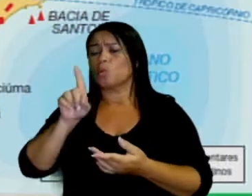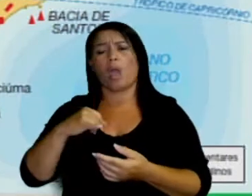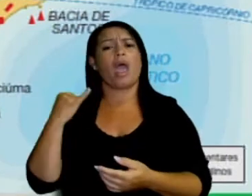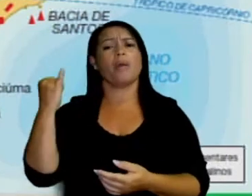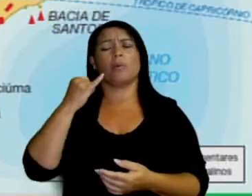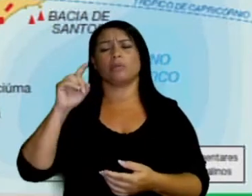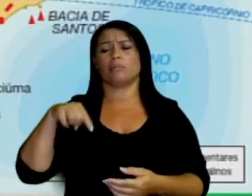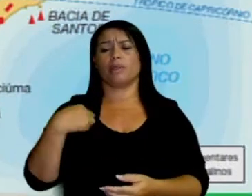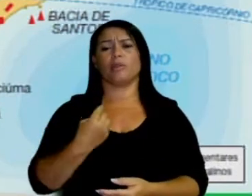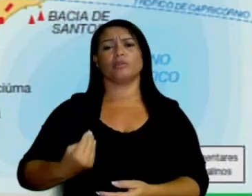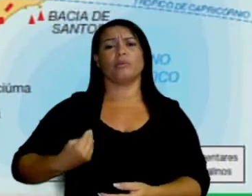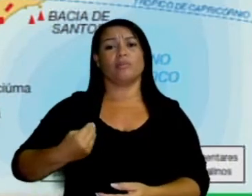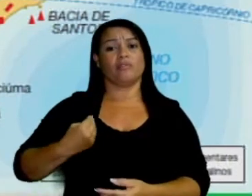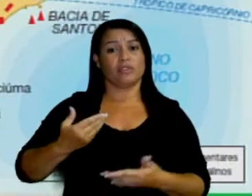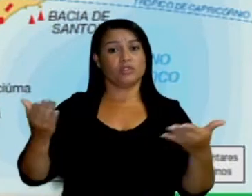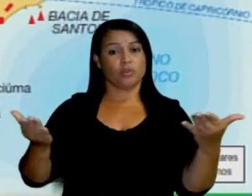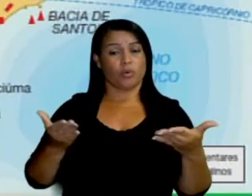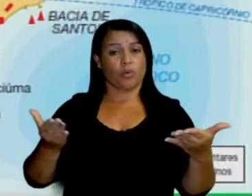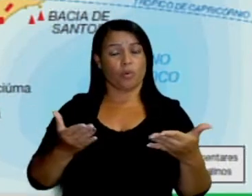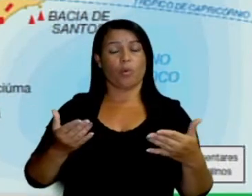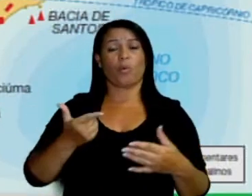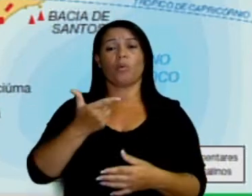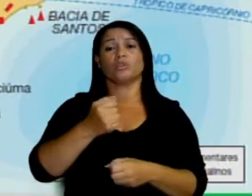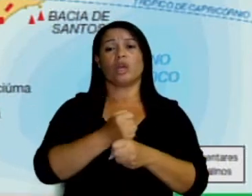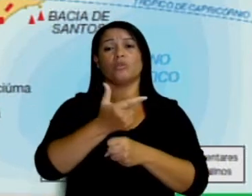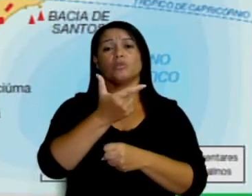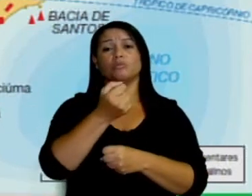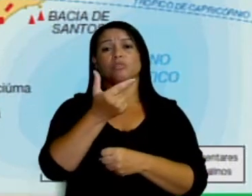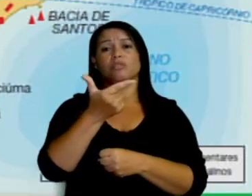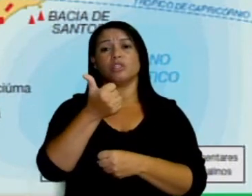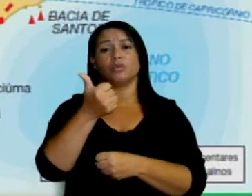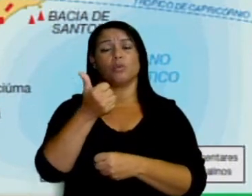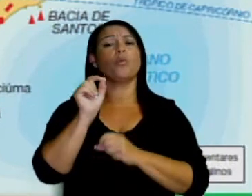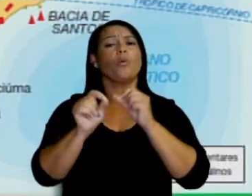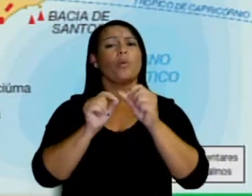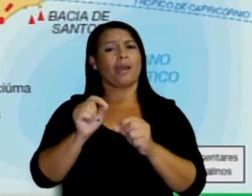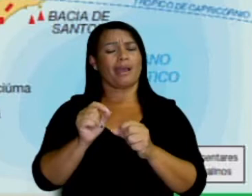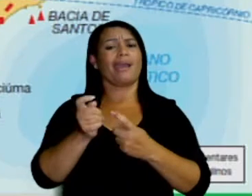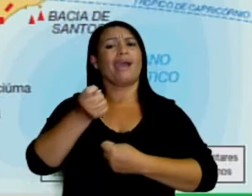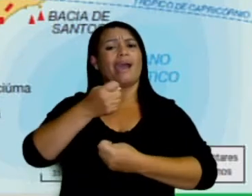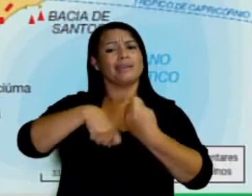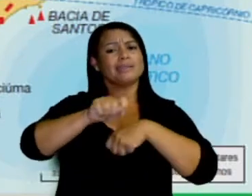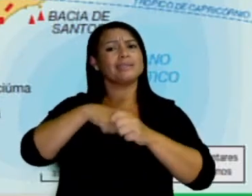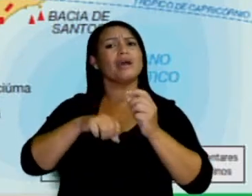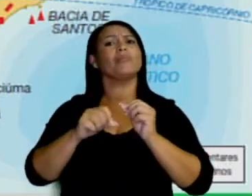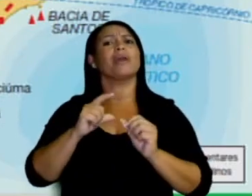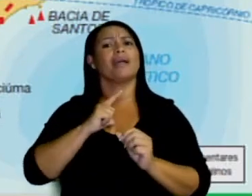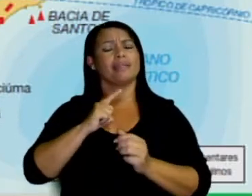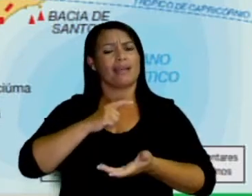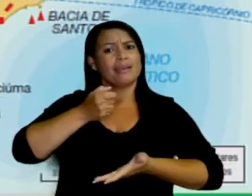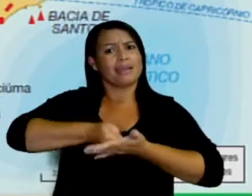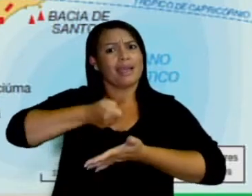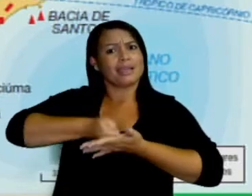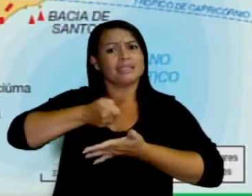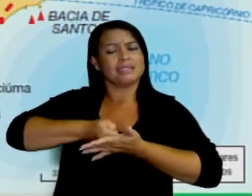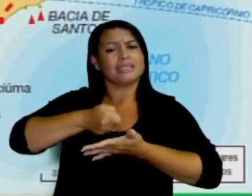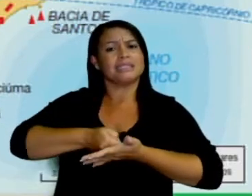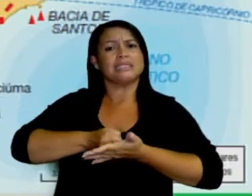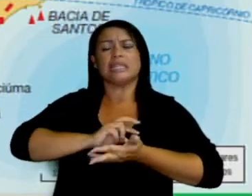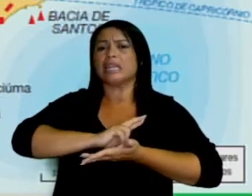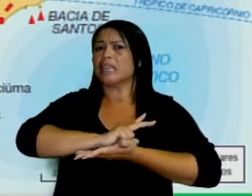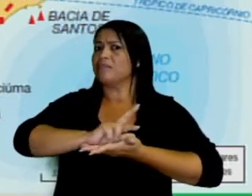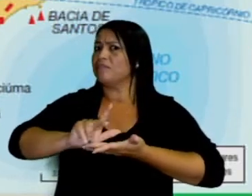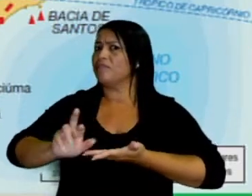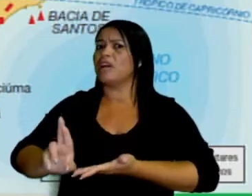nossa sobrevivência. Hoje, né, a gente está em 2021, então a dinâmica econômica ela exige muito recursos naturais para a